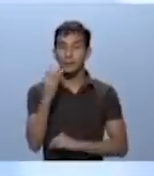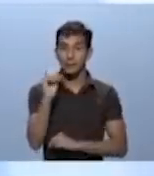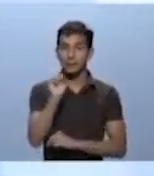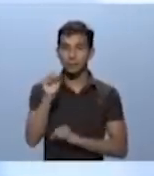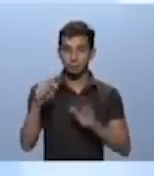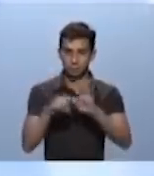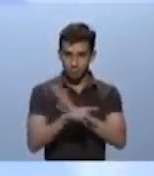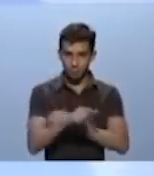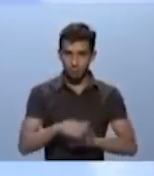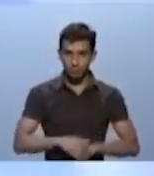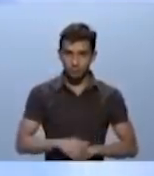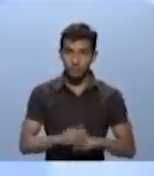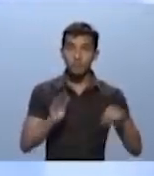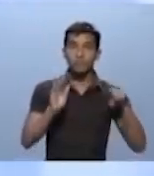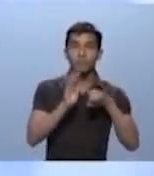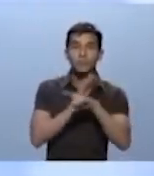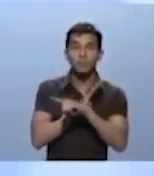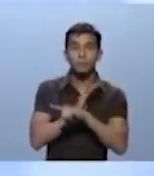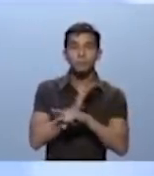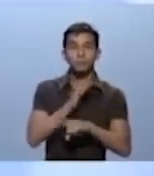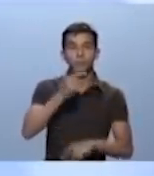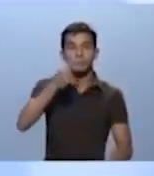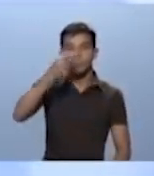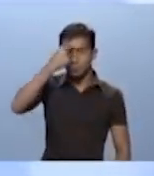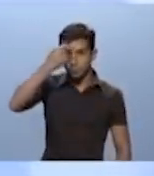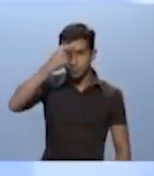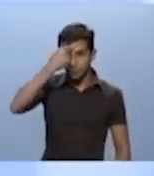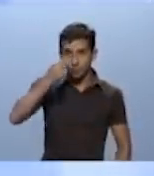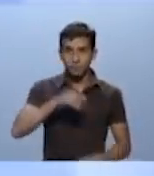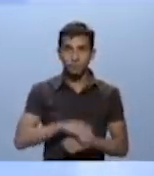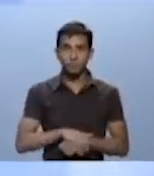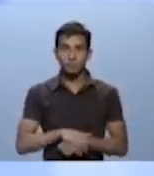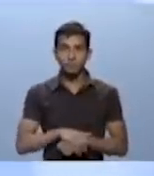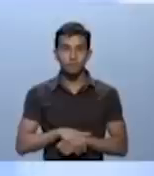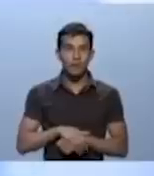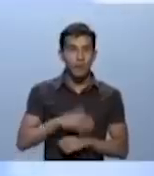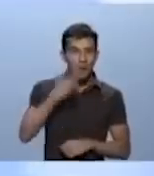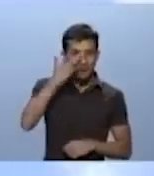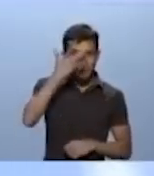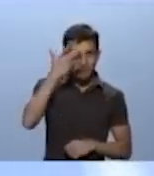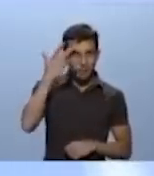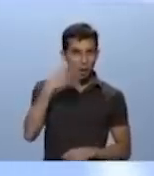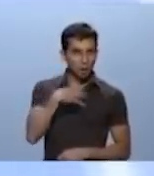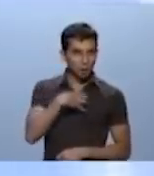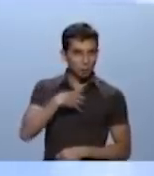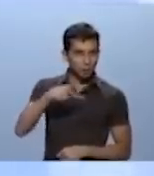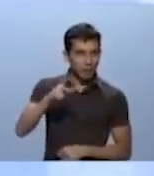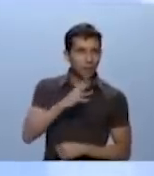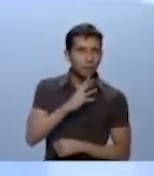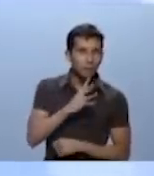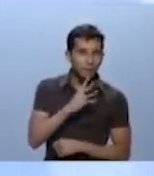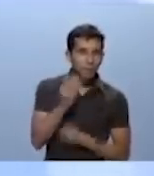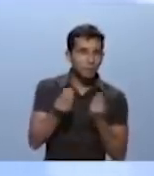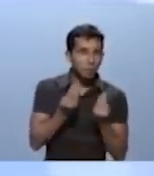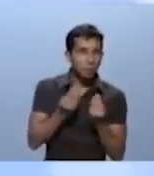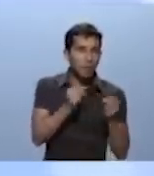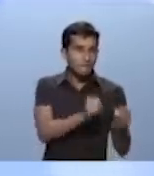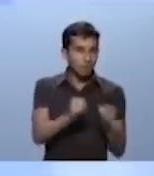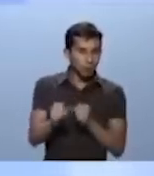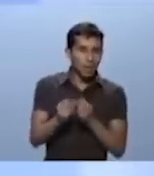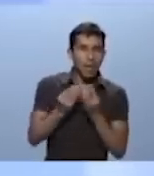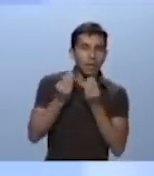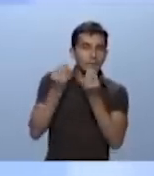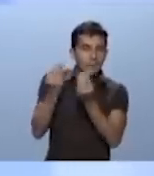e a pergunta vai para o Celso Russomanno você Testa o caráter de uma pessoa quando você dá poder a ela apenas nas pequenas coisas você consegue